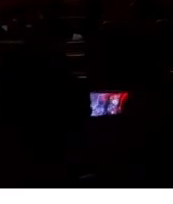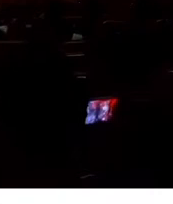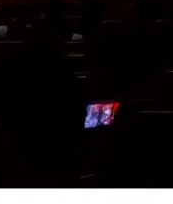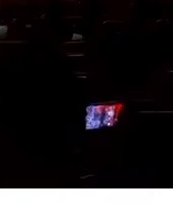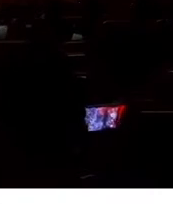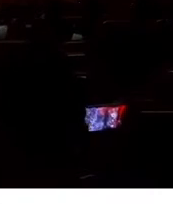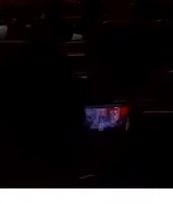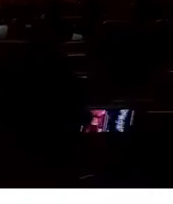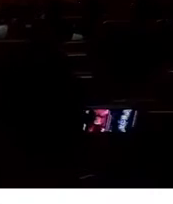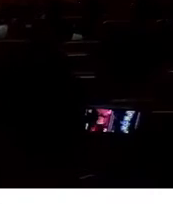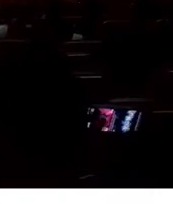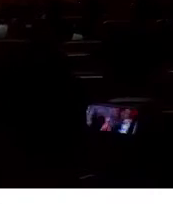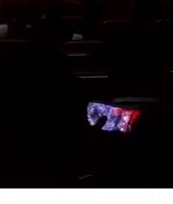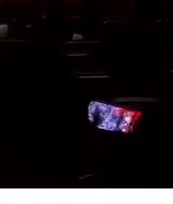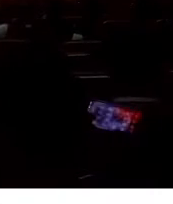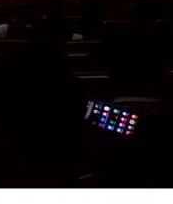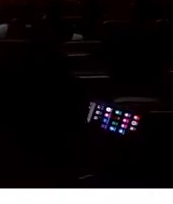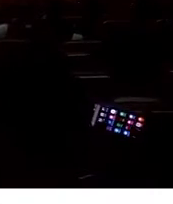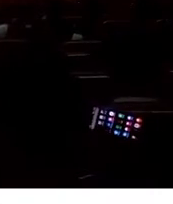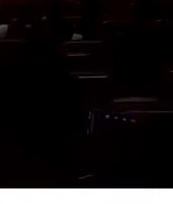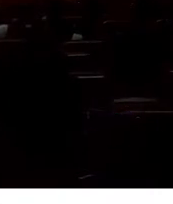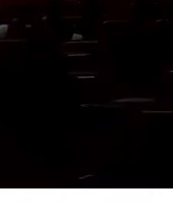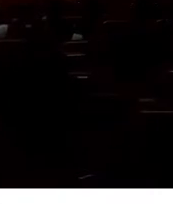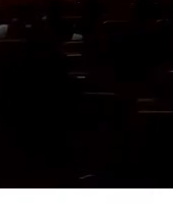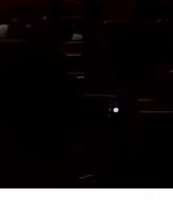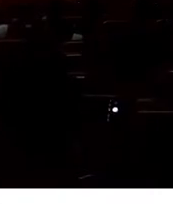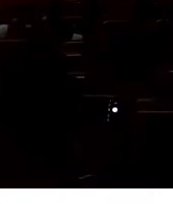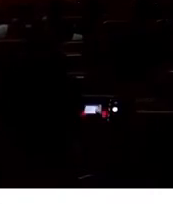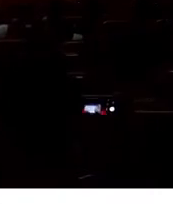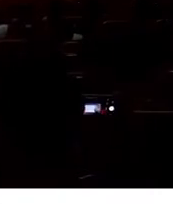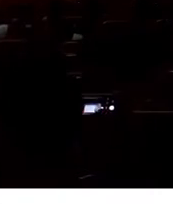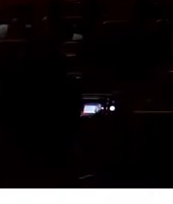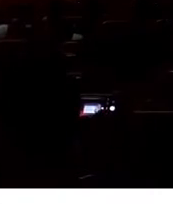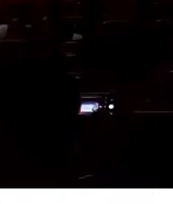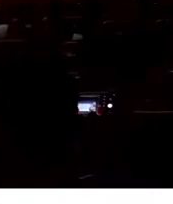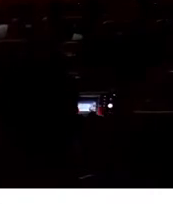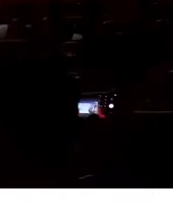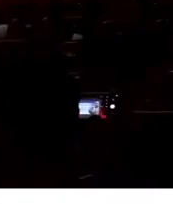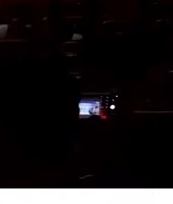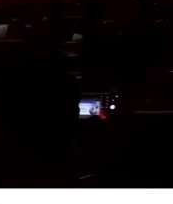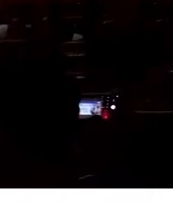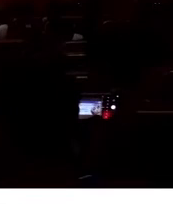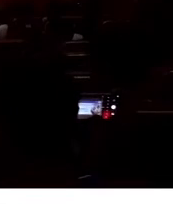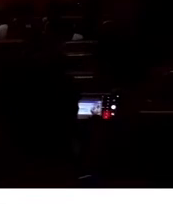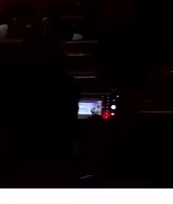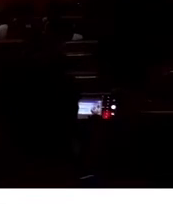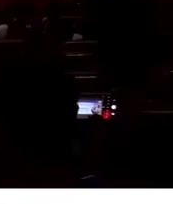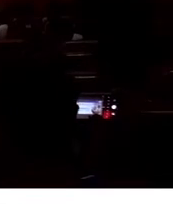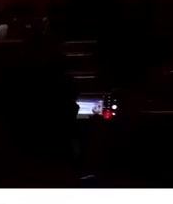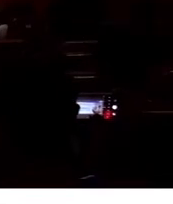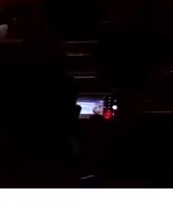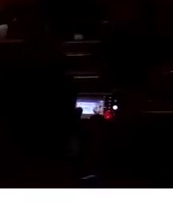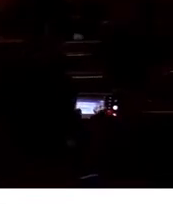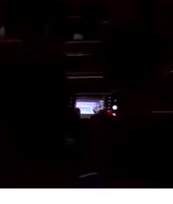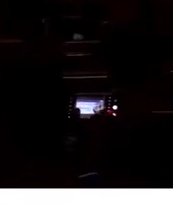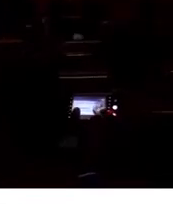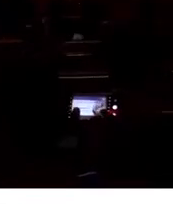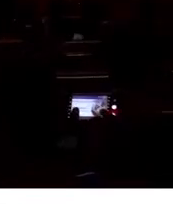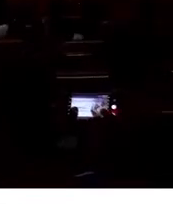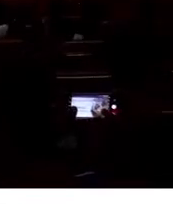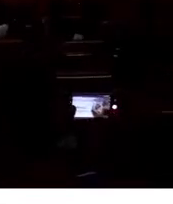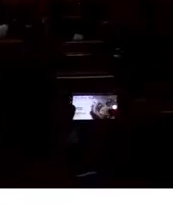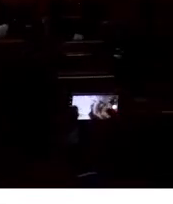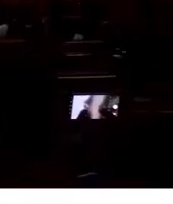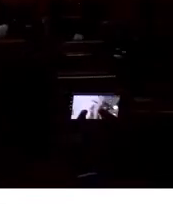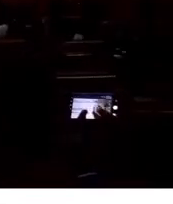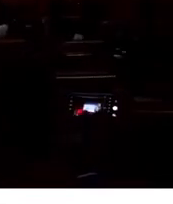química orgânica, ela é uma base fundamental para essas nossas macromoléculas. Vocês estão ali, passando no Instagram, passando no Facebook, aí vem o